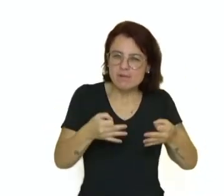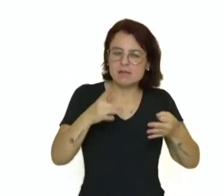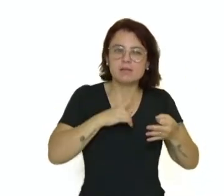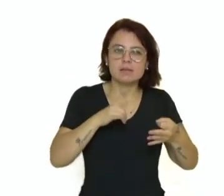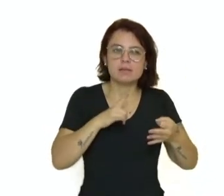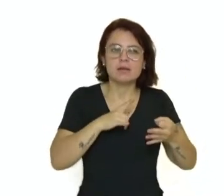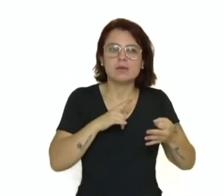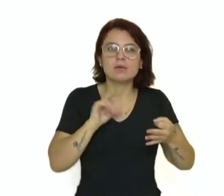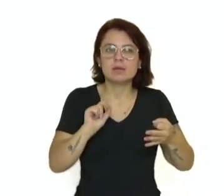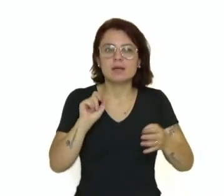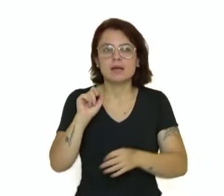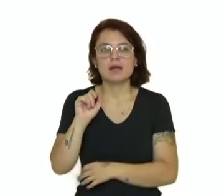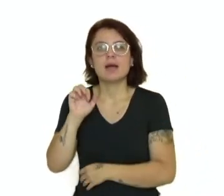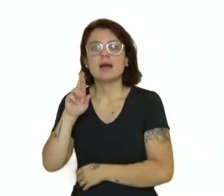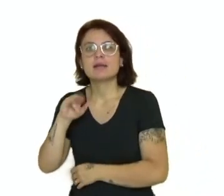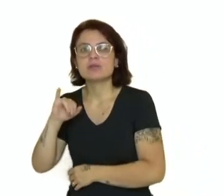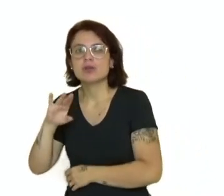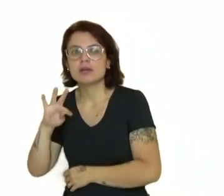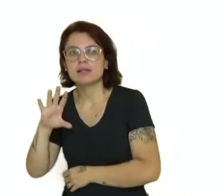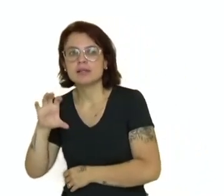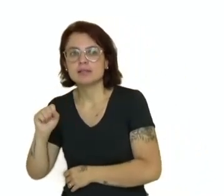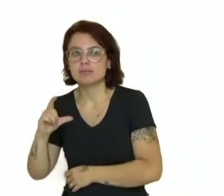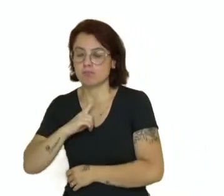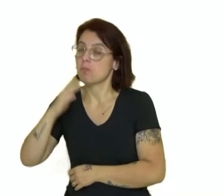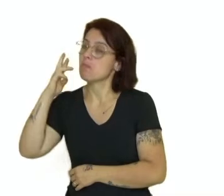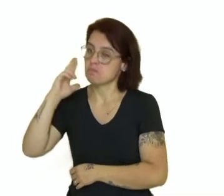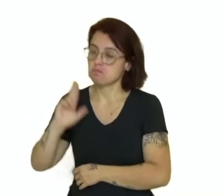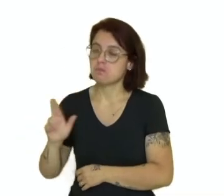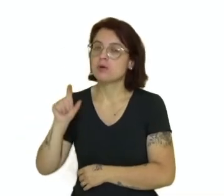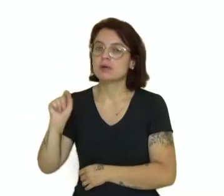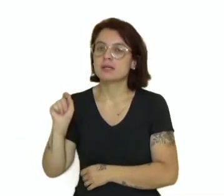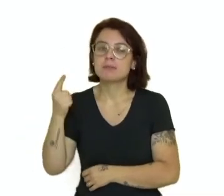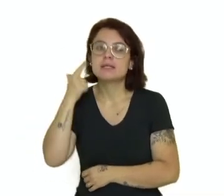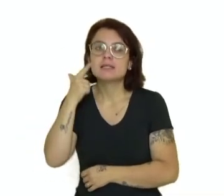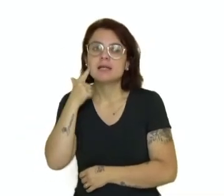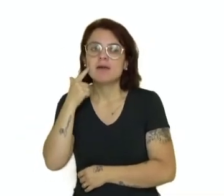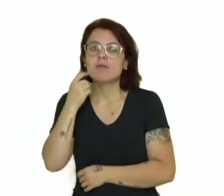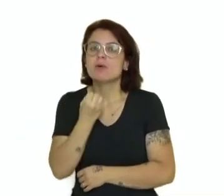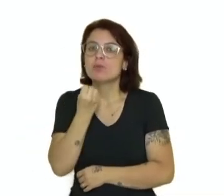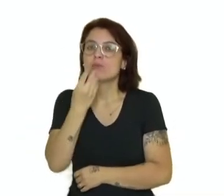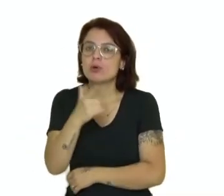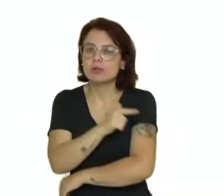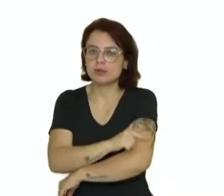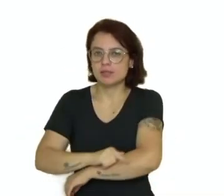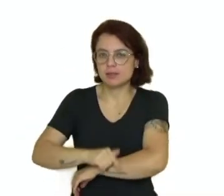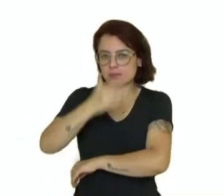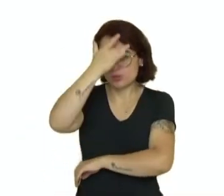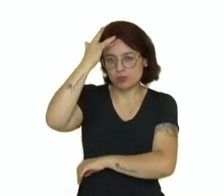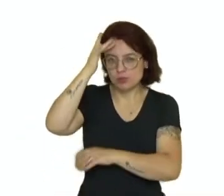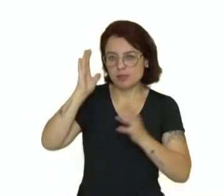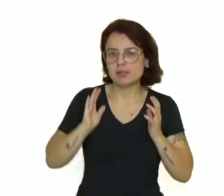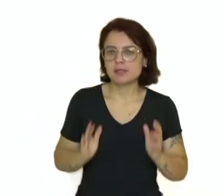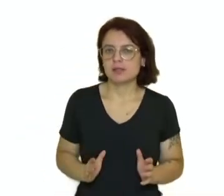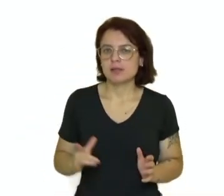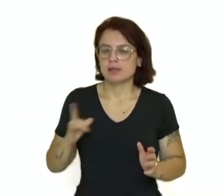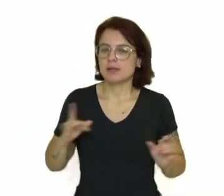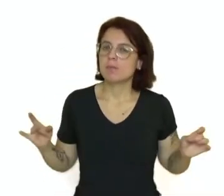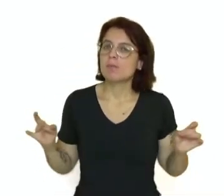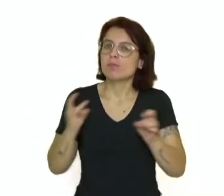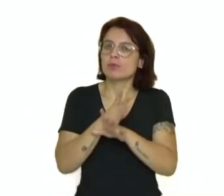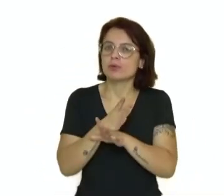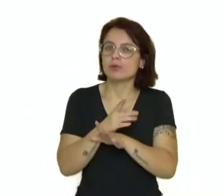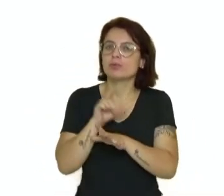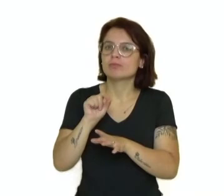governante ideal, Aristóteles, mais realista, apostava na boa educação dos cidadãos para prepará-los